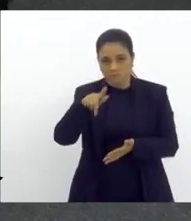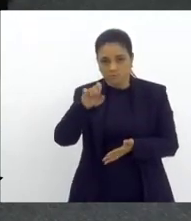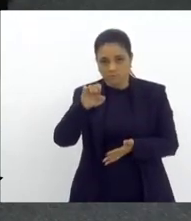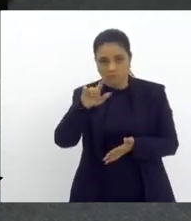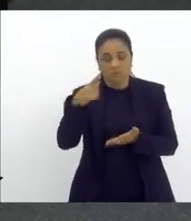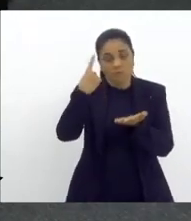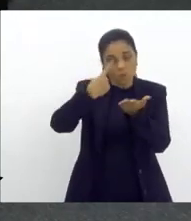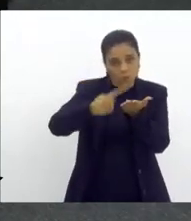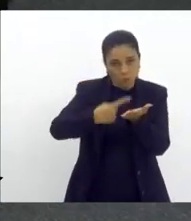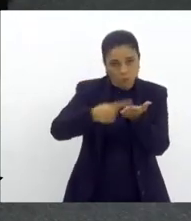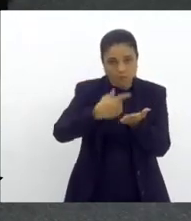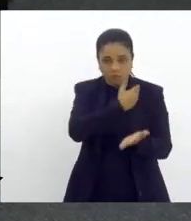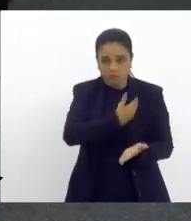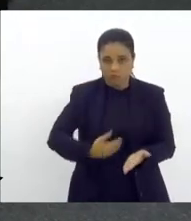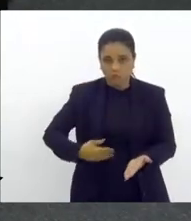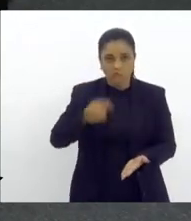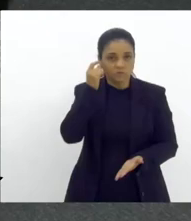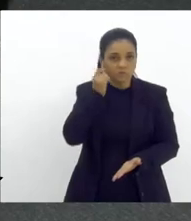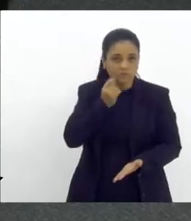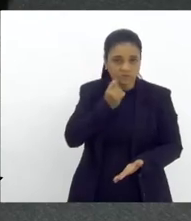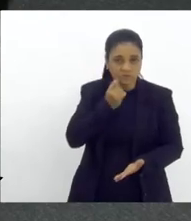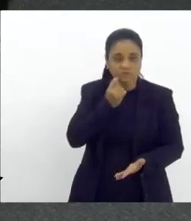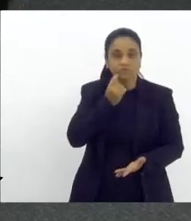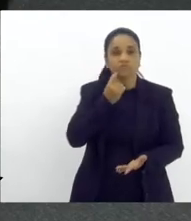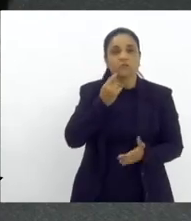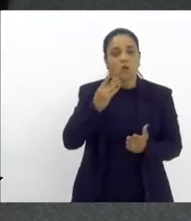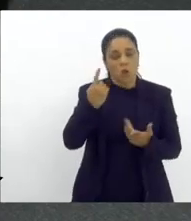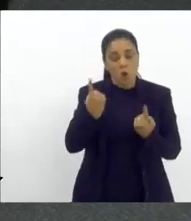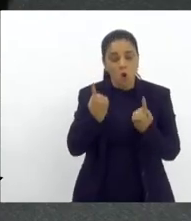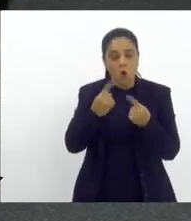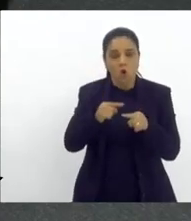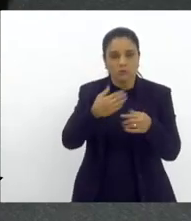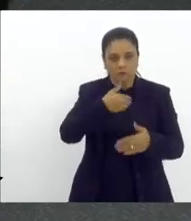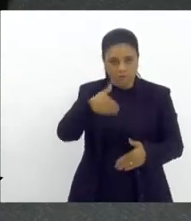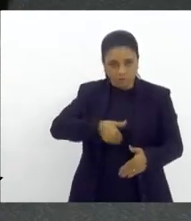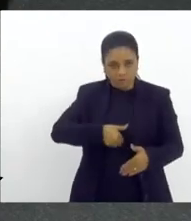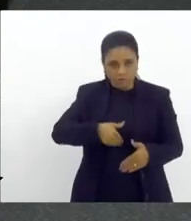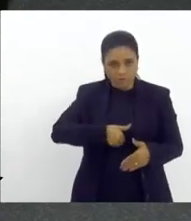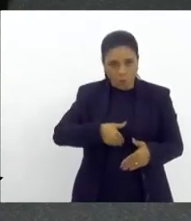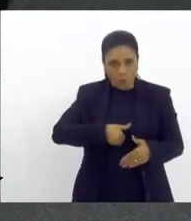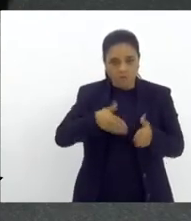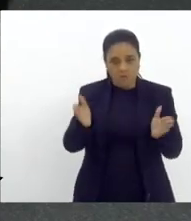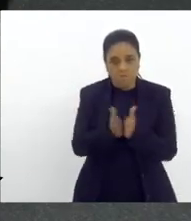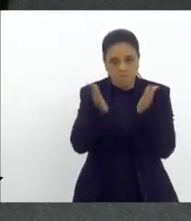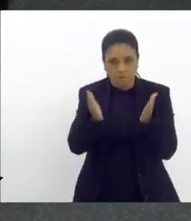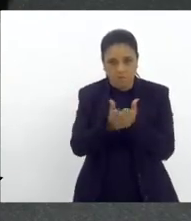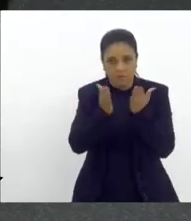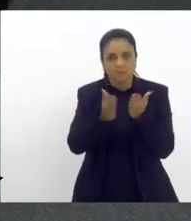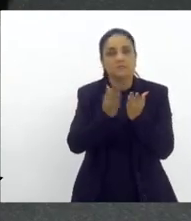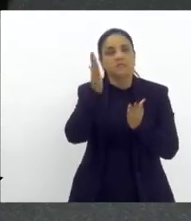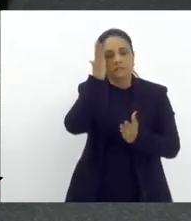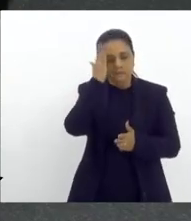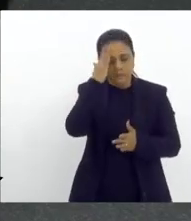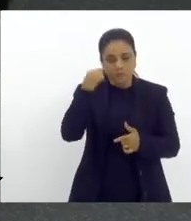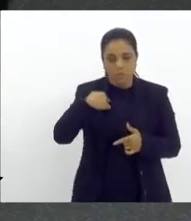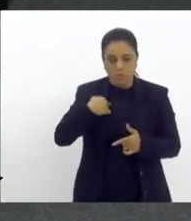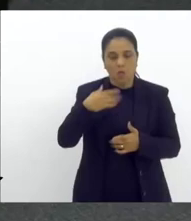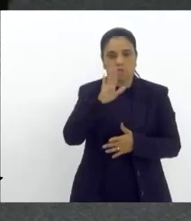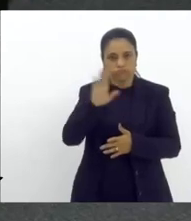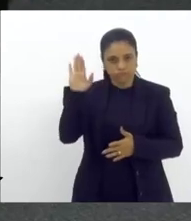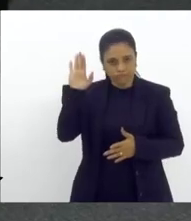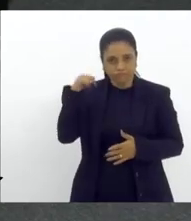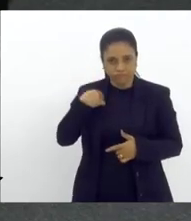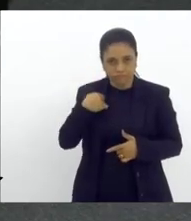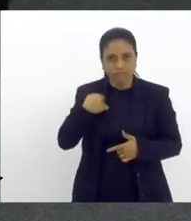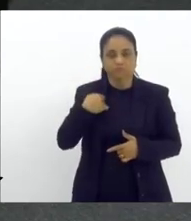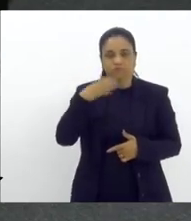do nosso Governador Cláudio Castro Vamos bater a fo me e a miséria e ele sabe que pode contar com com o meu mandato porque